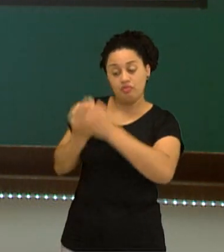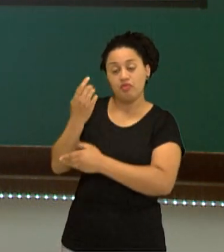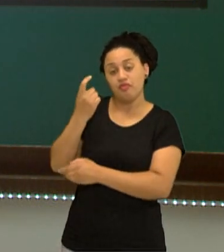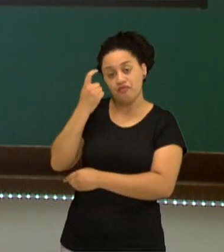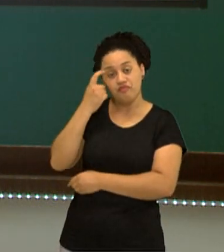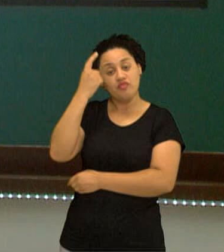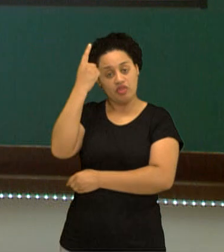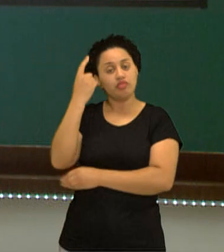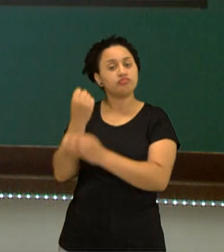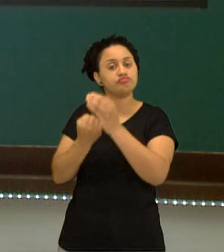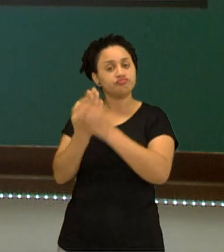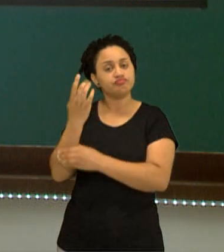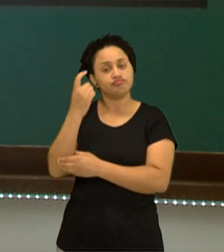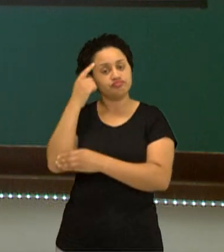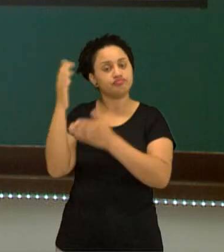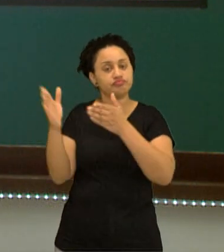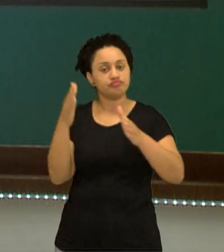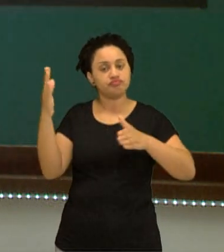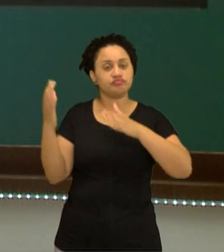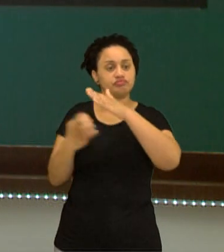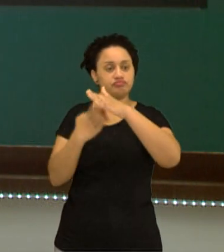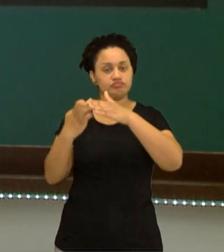fabrica, produz nas indústrias.